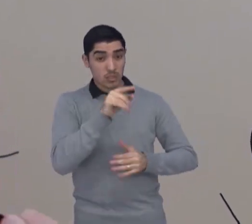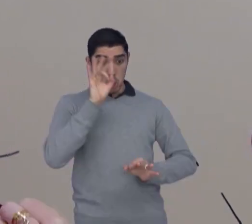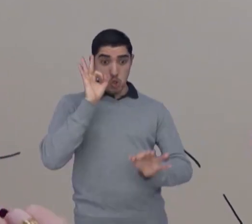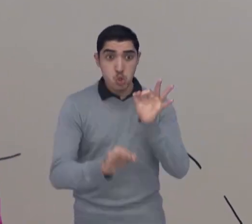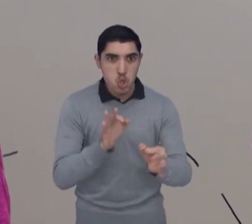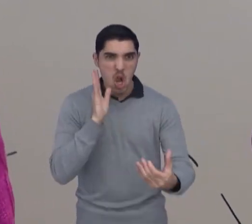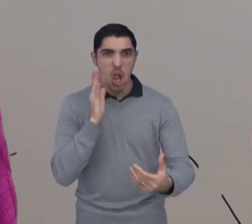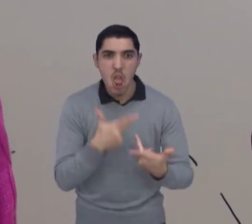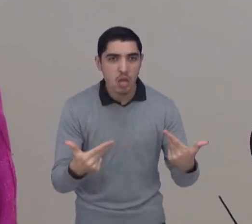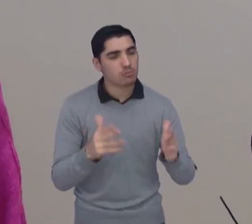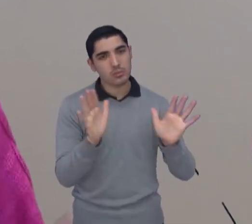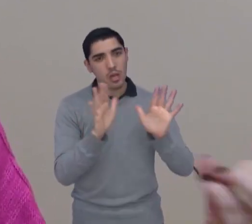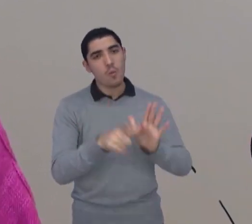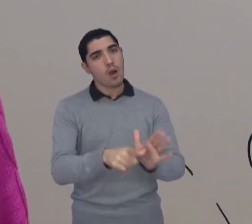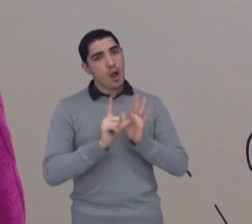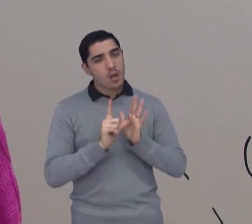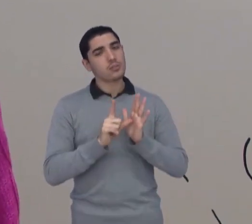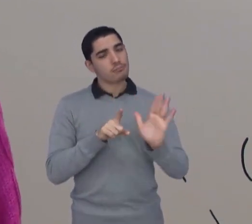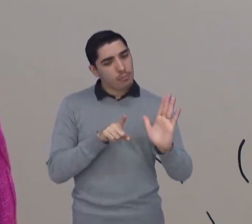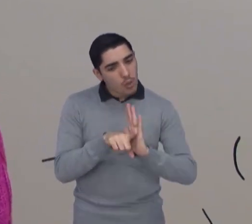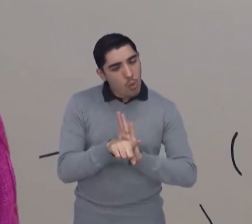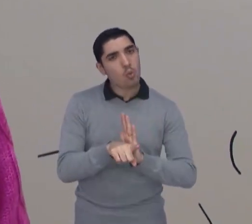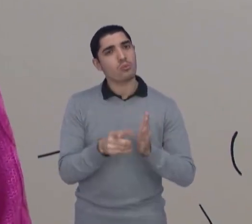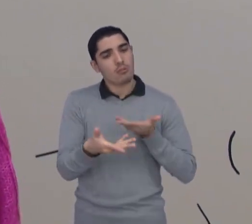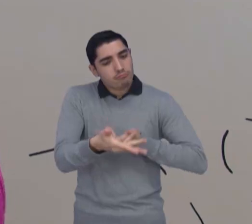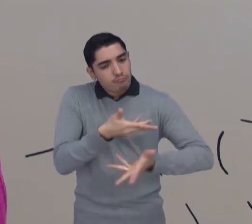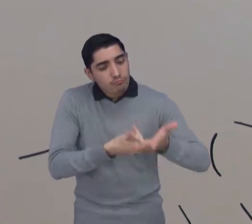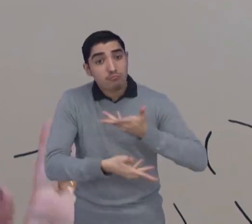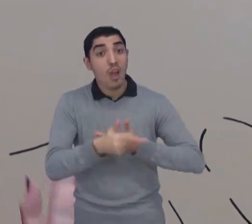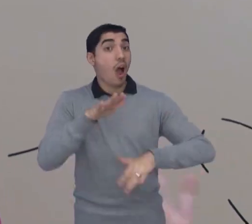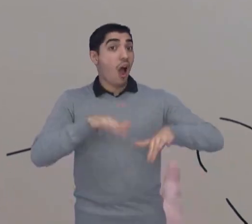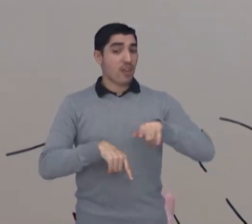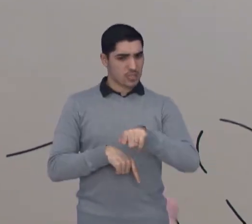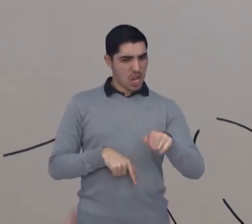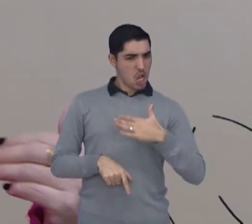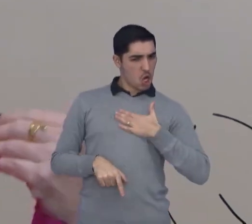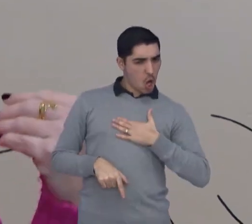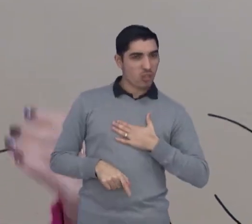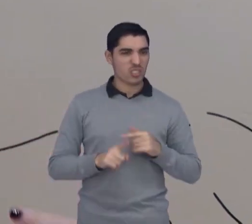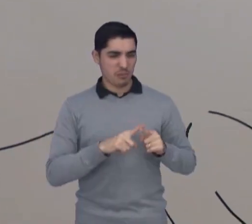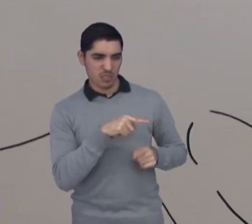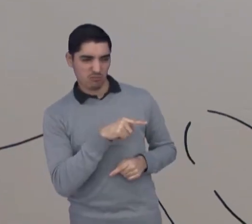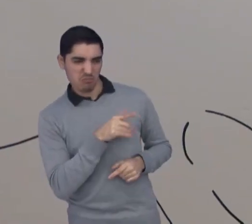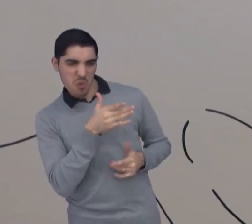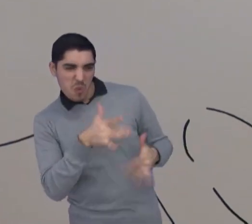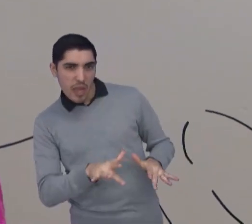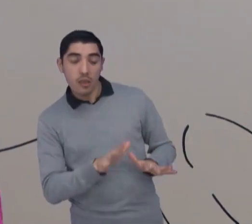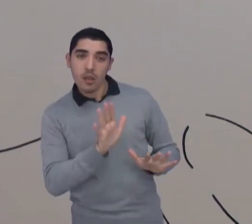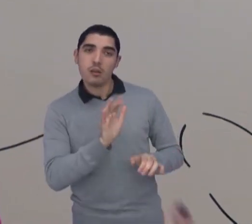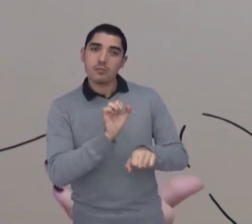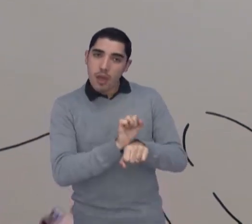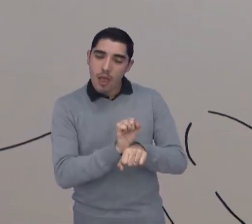sobre o que é aquilo, se é para idade, se não é, o que é. Porque às vezes eles gostam de umas coisas e a gente já vem, não é para isso, mas vamos nos aproximar